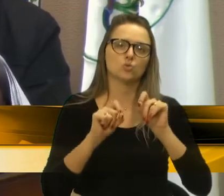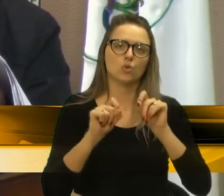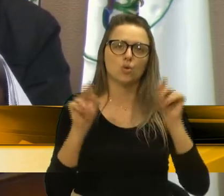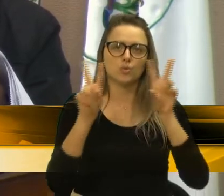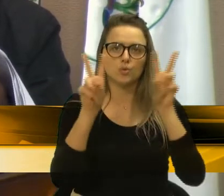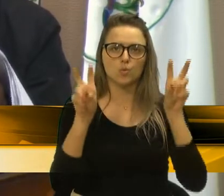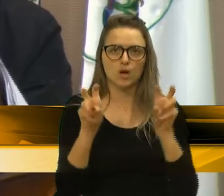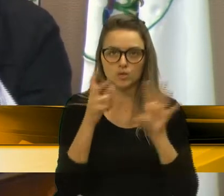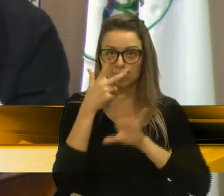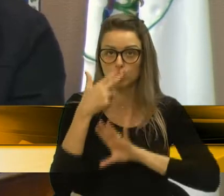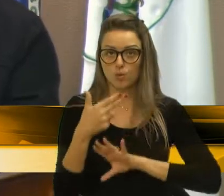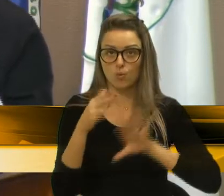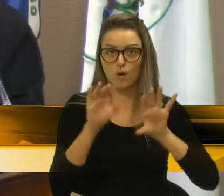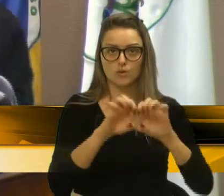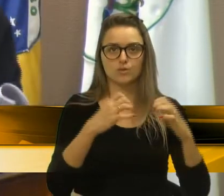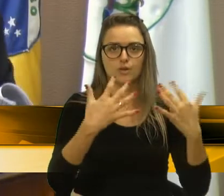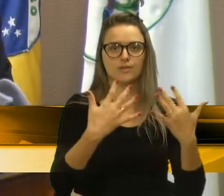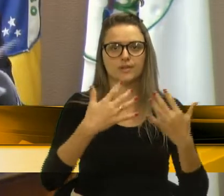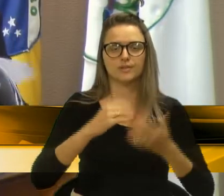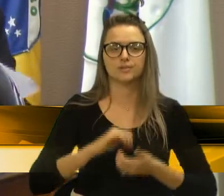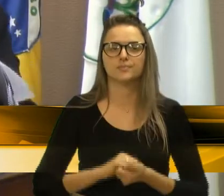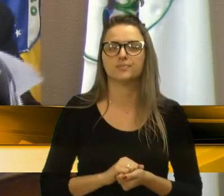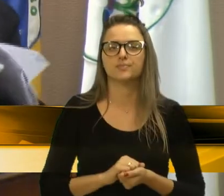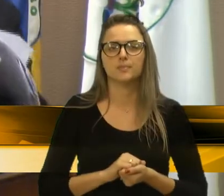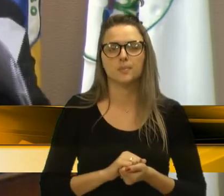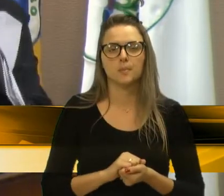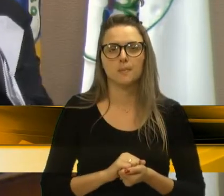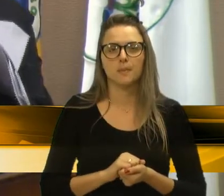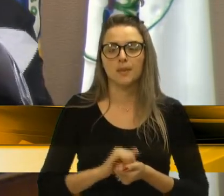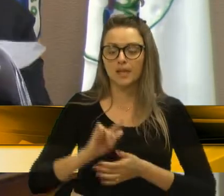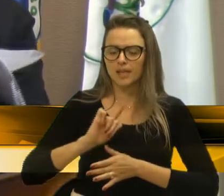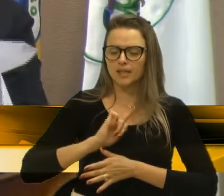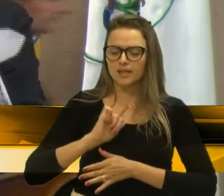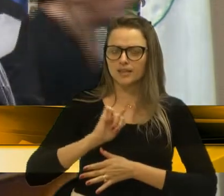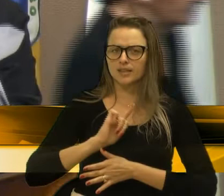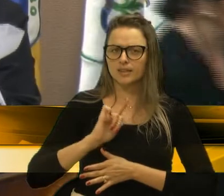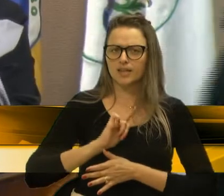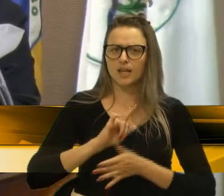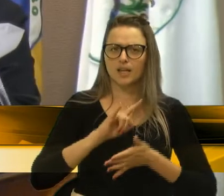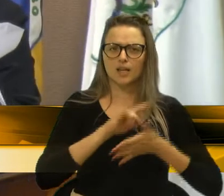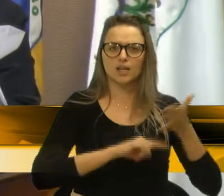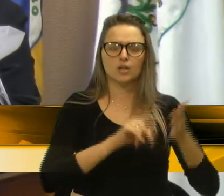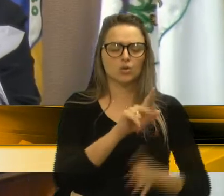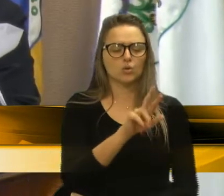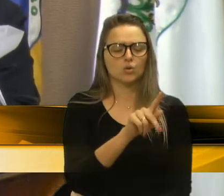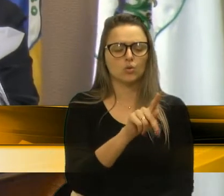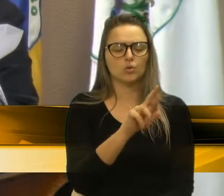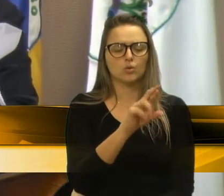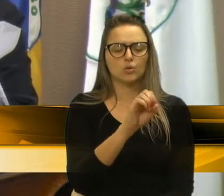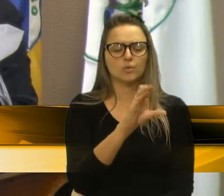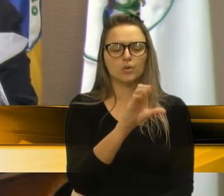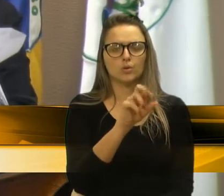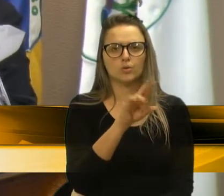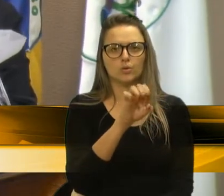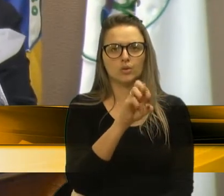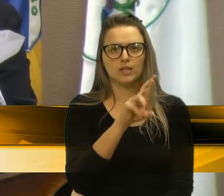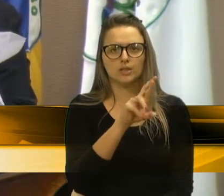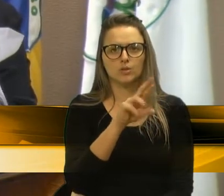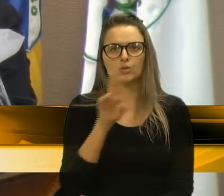situação. No meio do caminho, há uma manifestação do procurador Roberto Bolsoni e